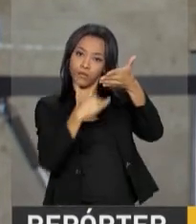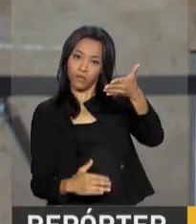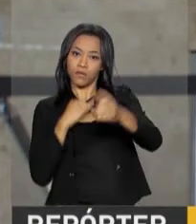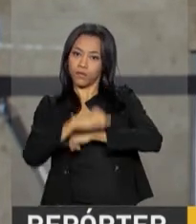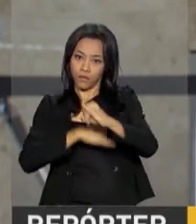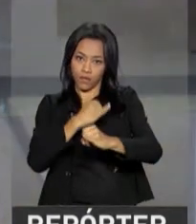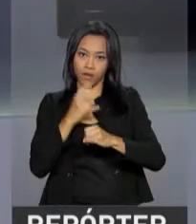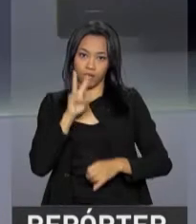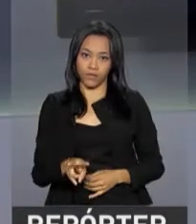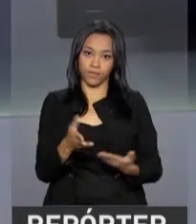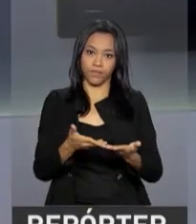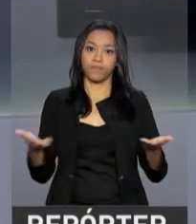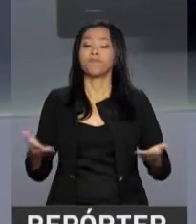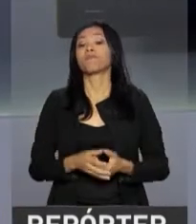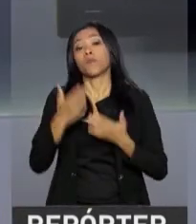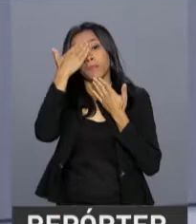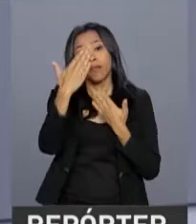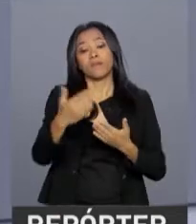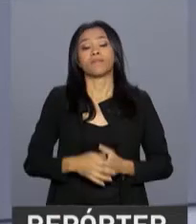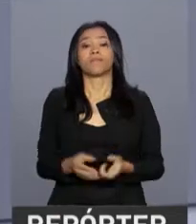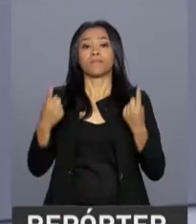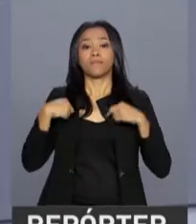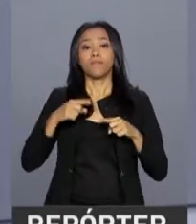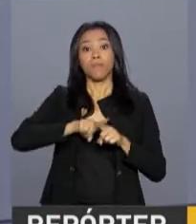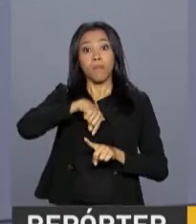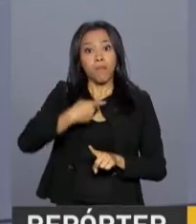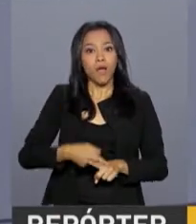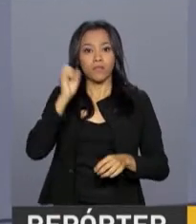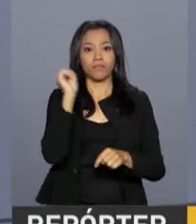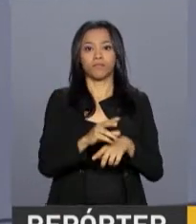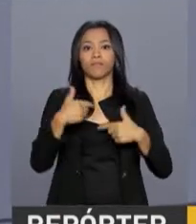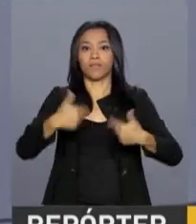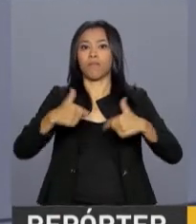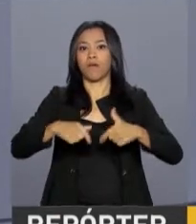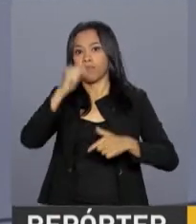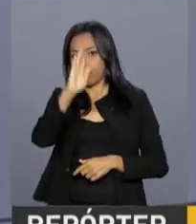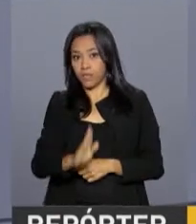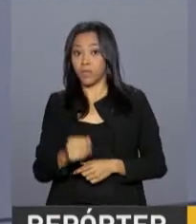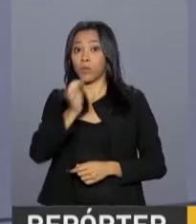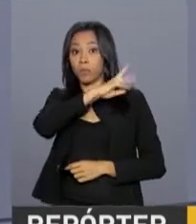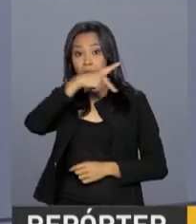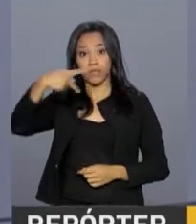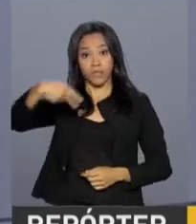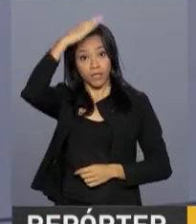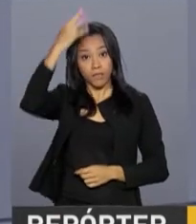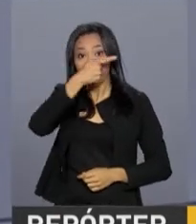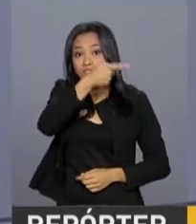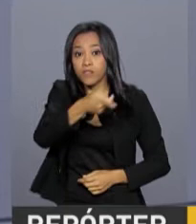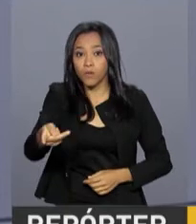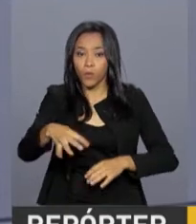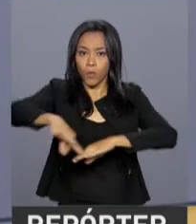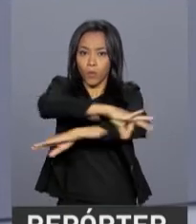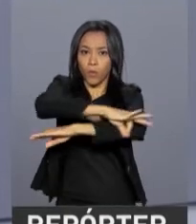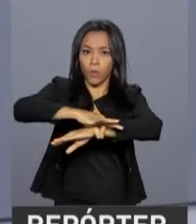Carol. Obrigada pelas informações. Mais empregos para o país. O presidente Michel Temer visitou a planta industrial